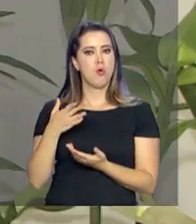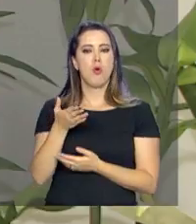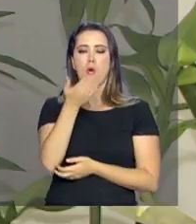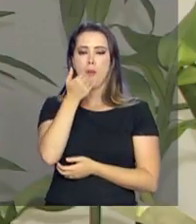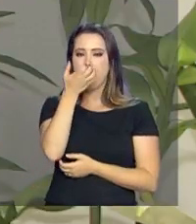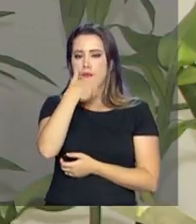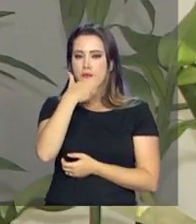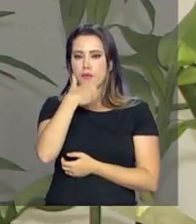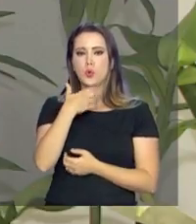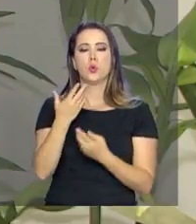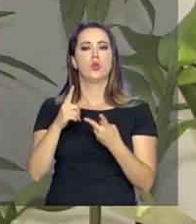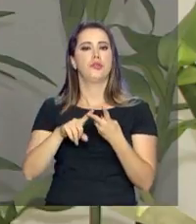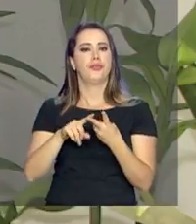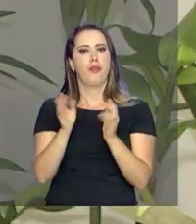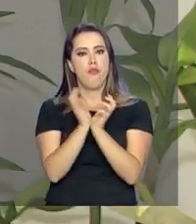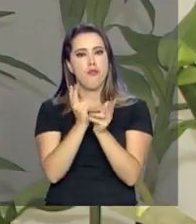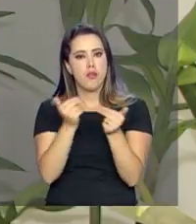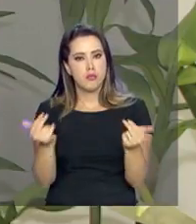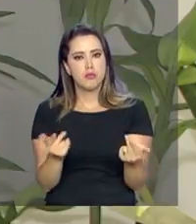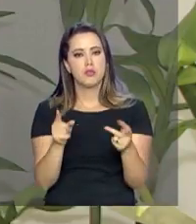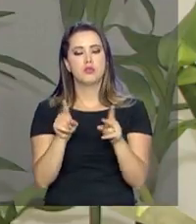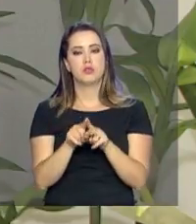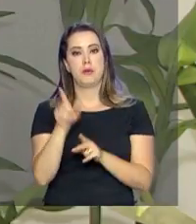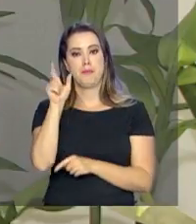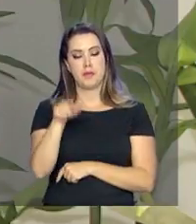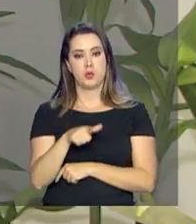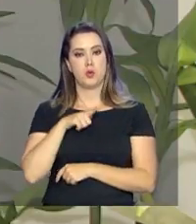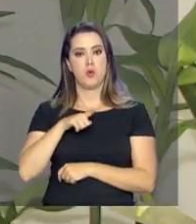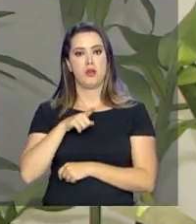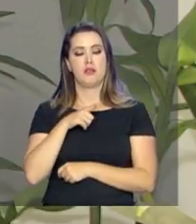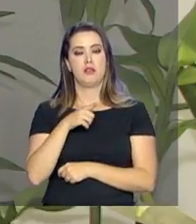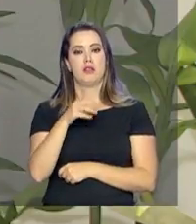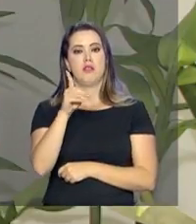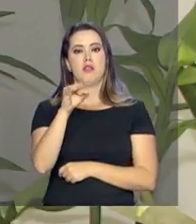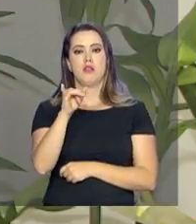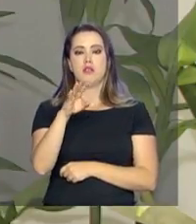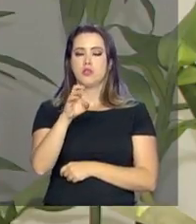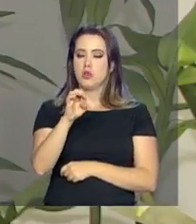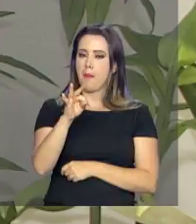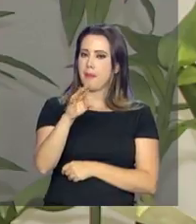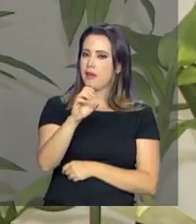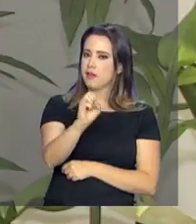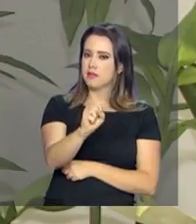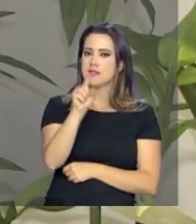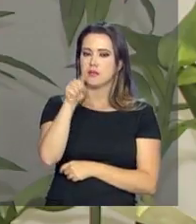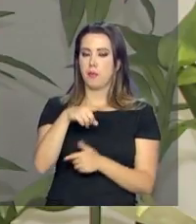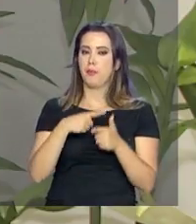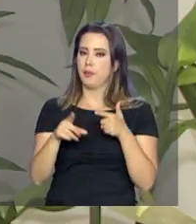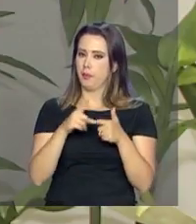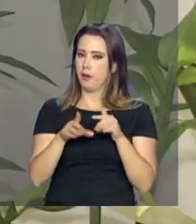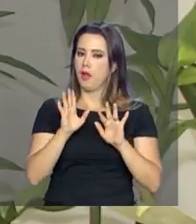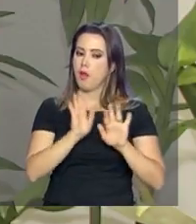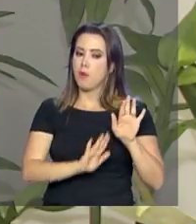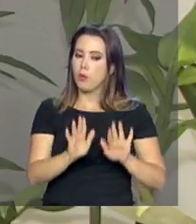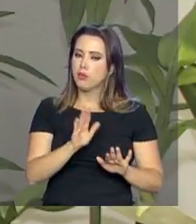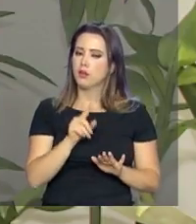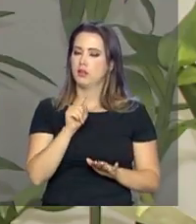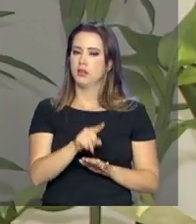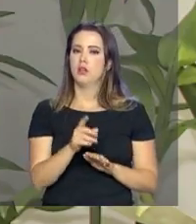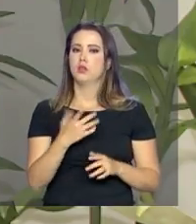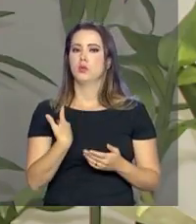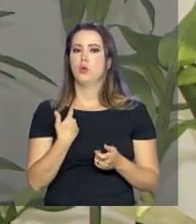fruta bastante verdura os diabéticos também são uma população de altíssimo risco para o avc então